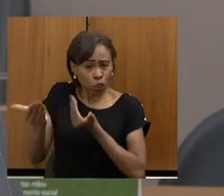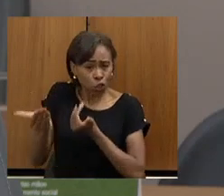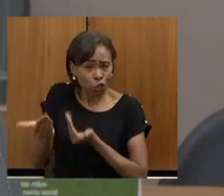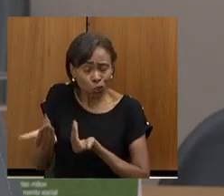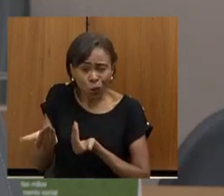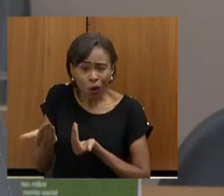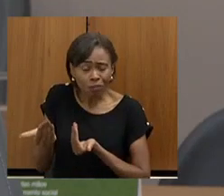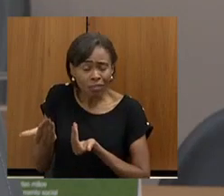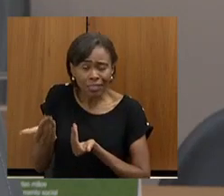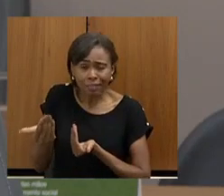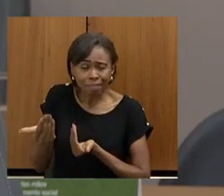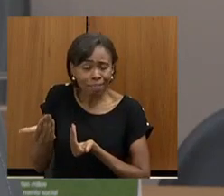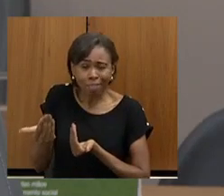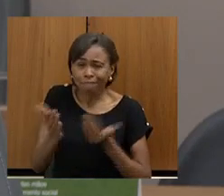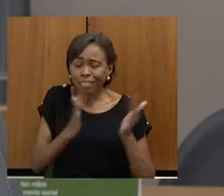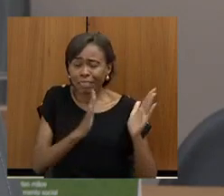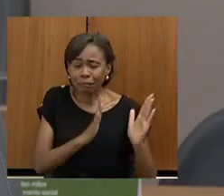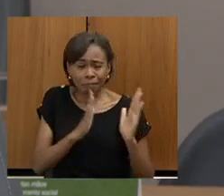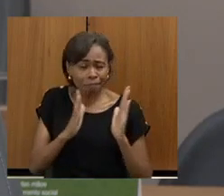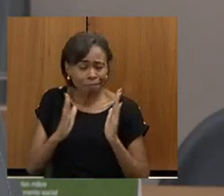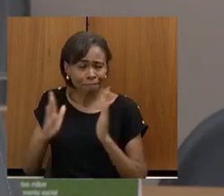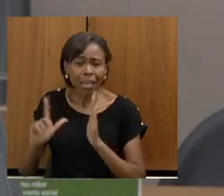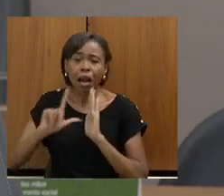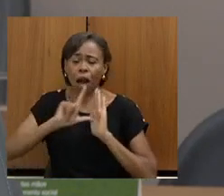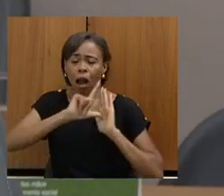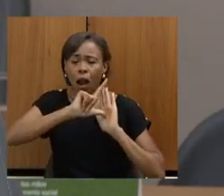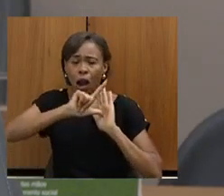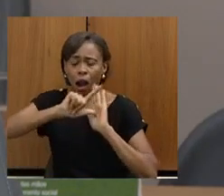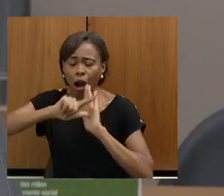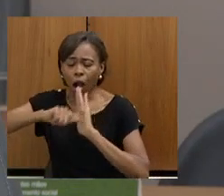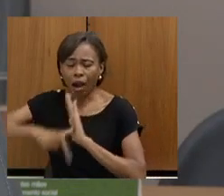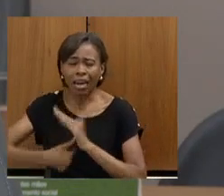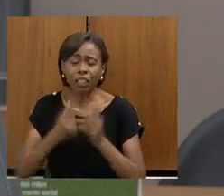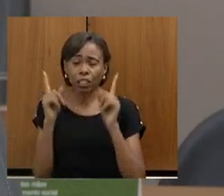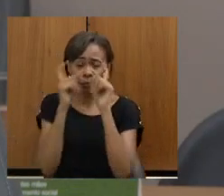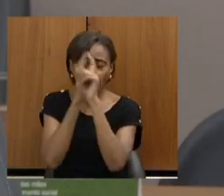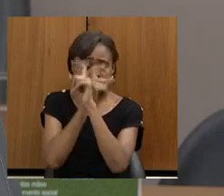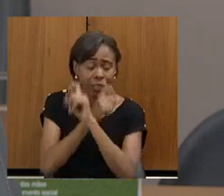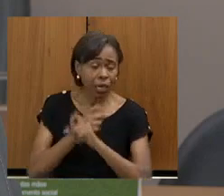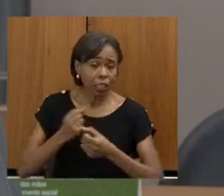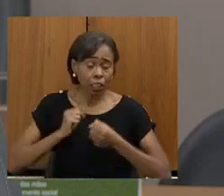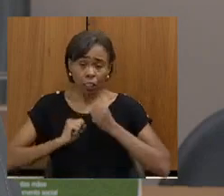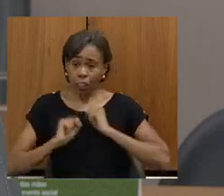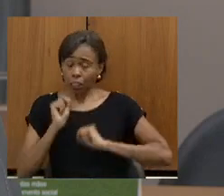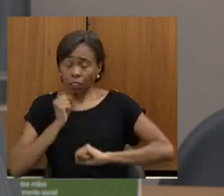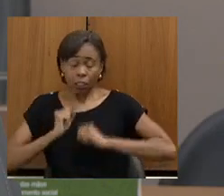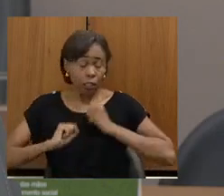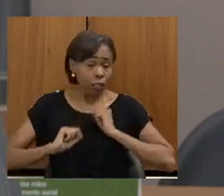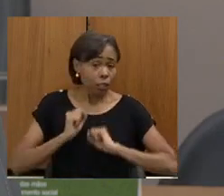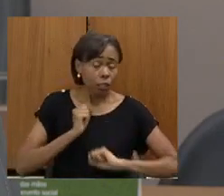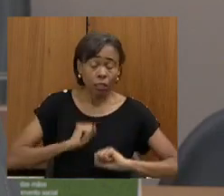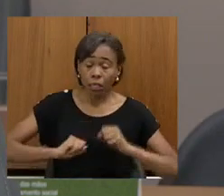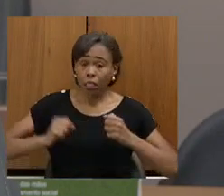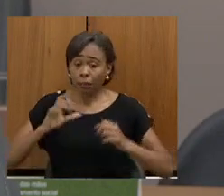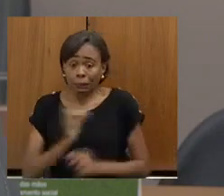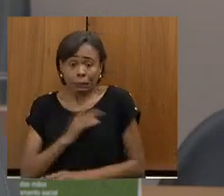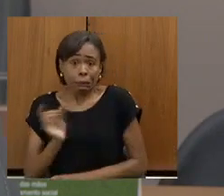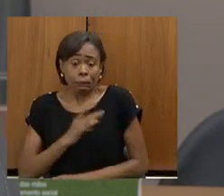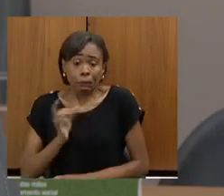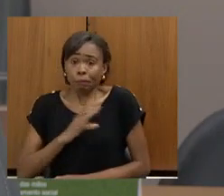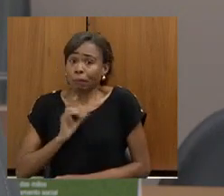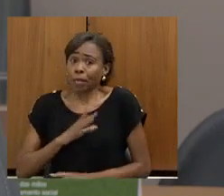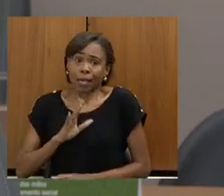acarretará impossíveis atrasos e dificuldades, ansiedade extrema, síndrome de pânico para o resto da sua vida.